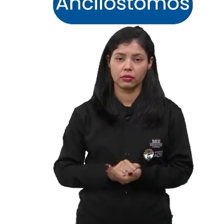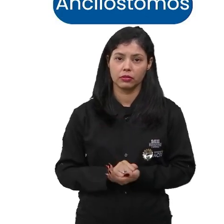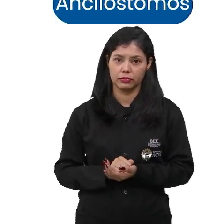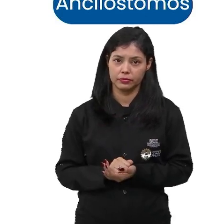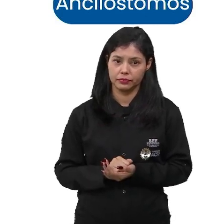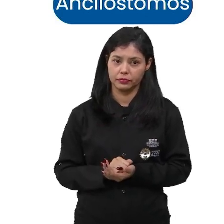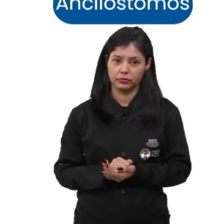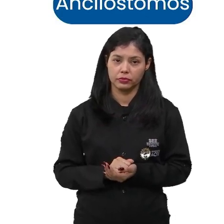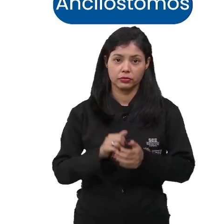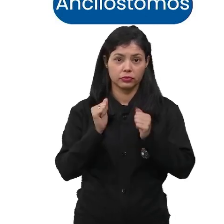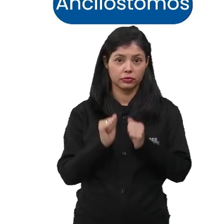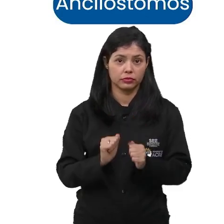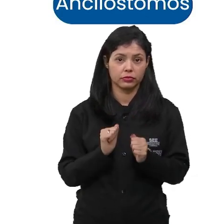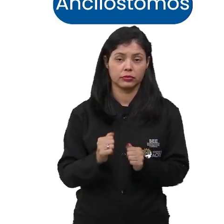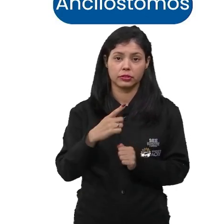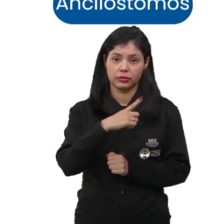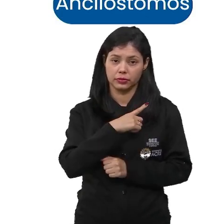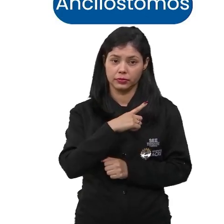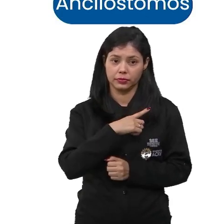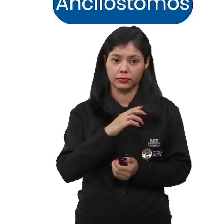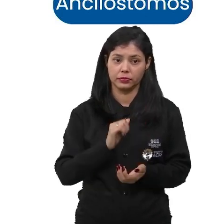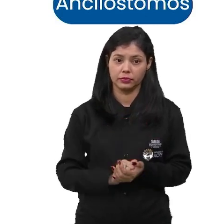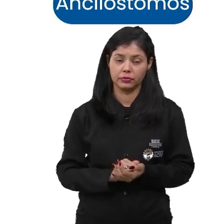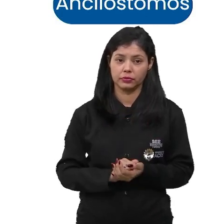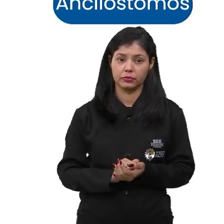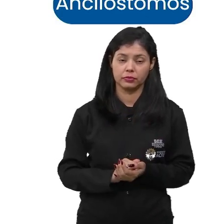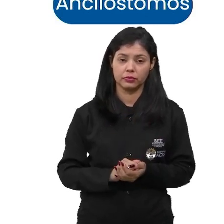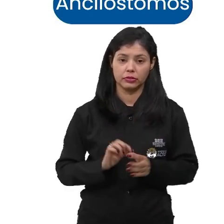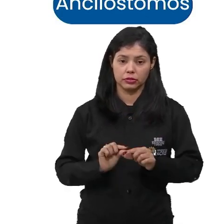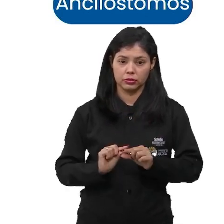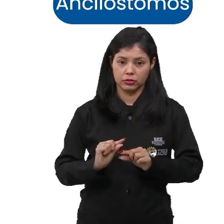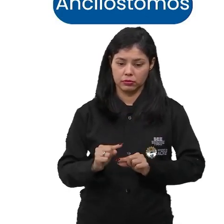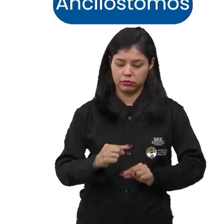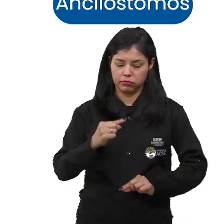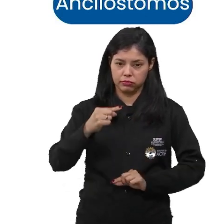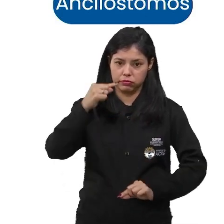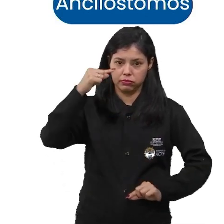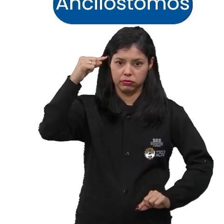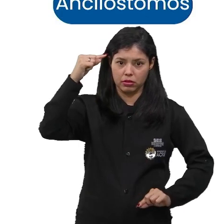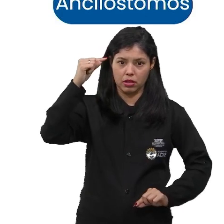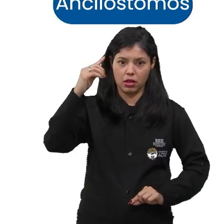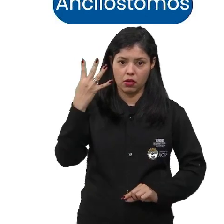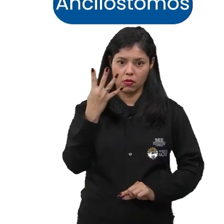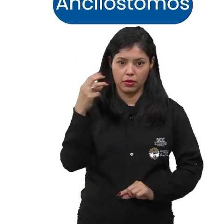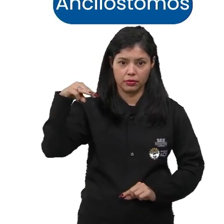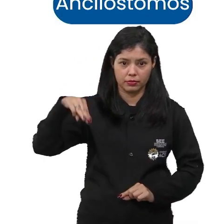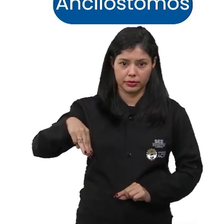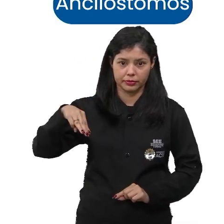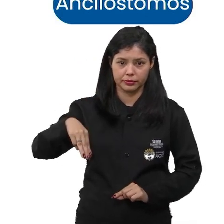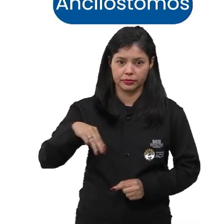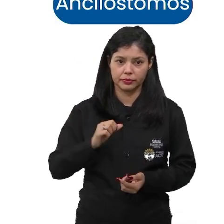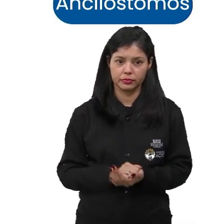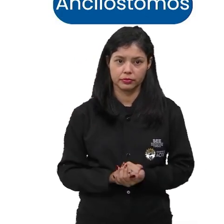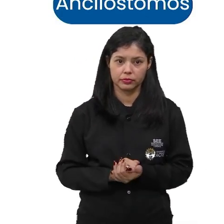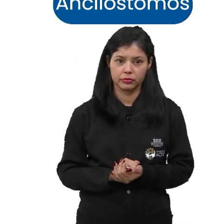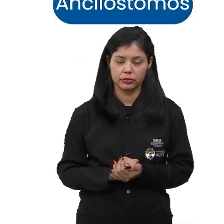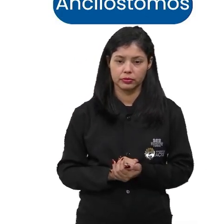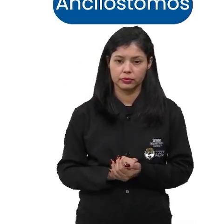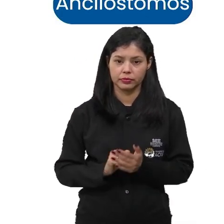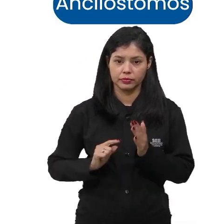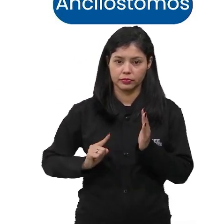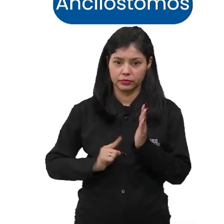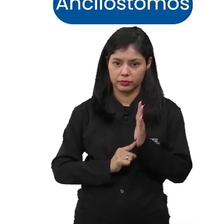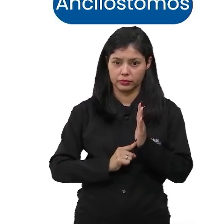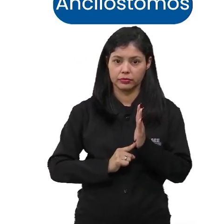solitária, gente. Ela pode adquirir até 4 metros ali no nosso intestino. Então, ela vai grudar ali, né?